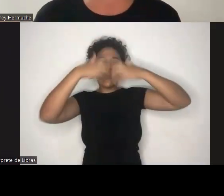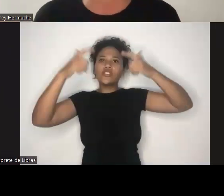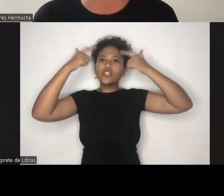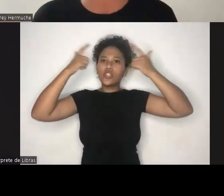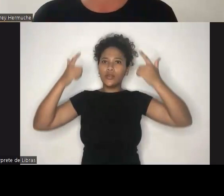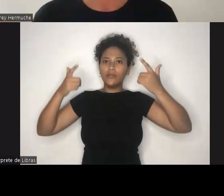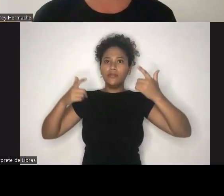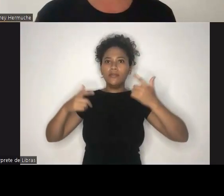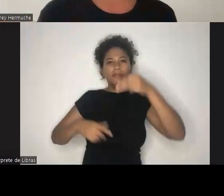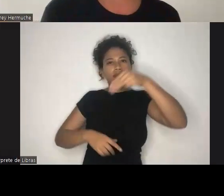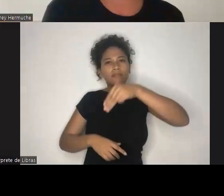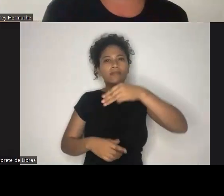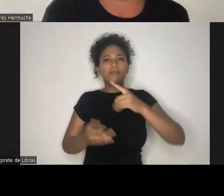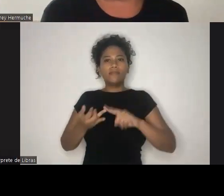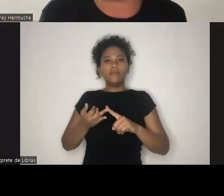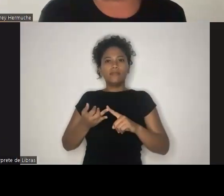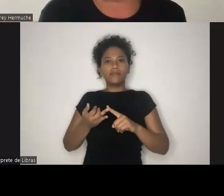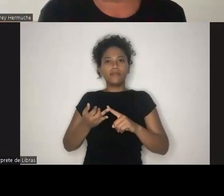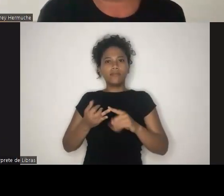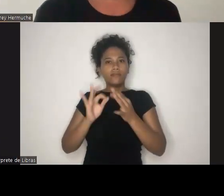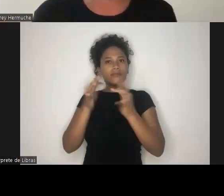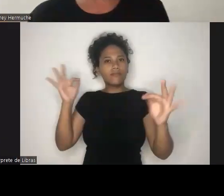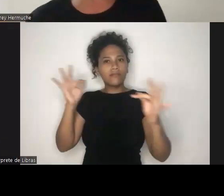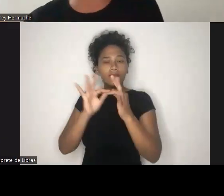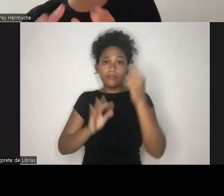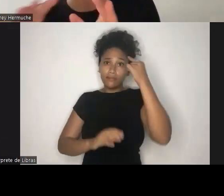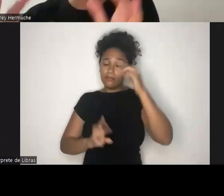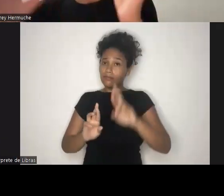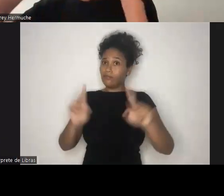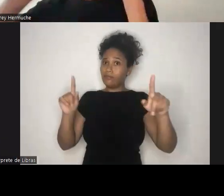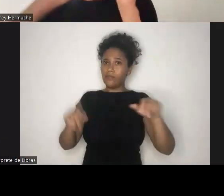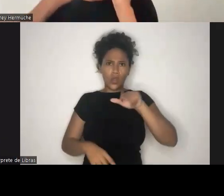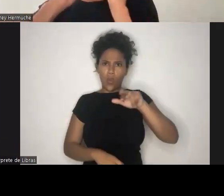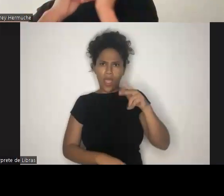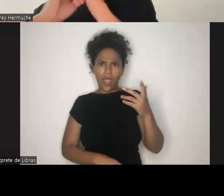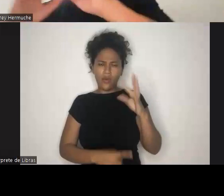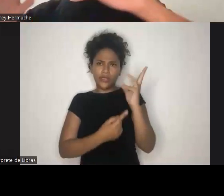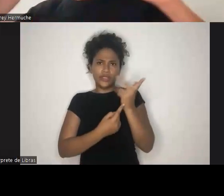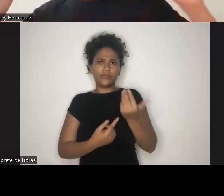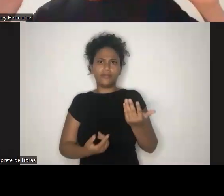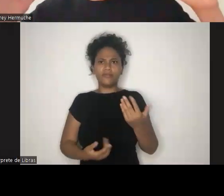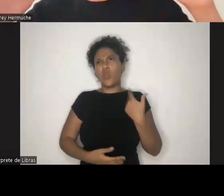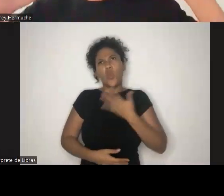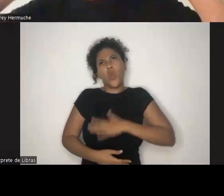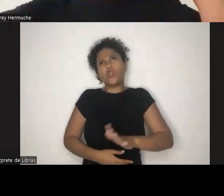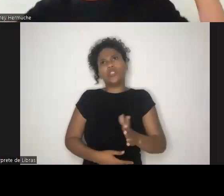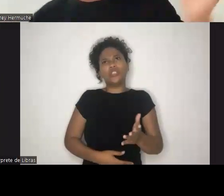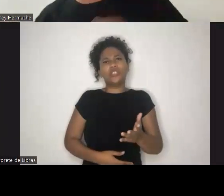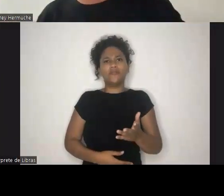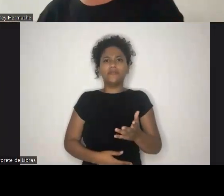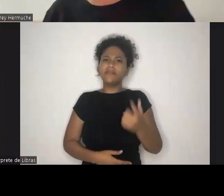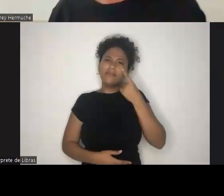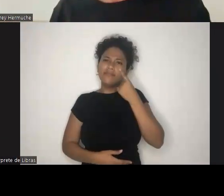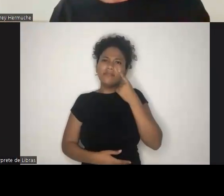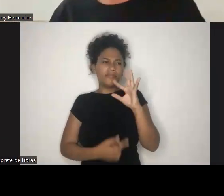da física pensa de uma maneira diferente não é que o artista ele tá eu não gosto muito de ver o artista só com